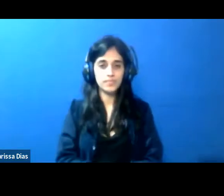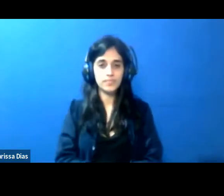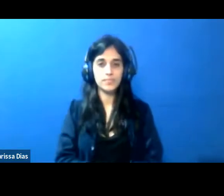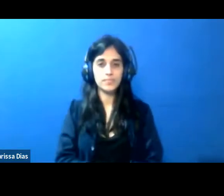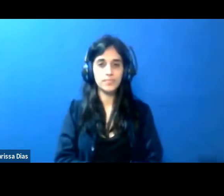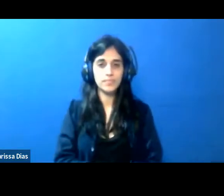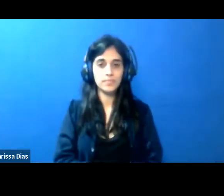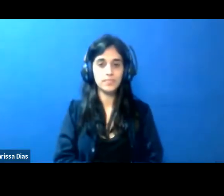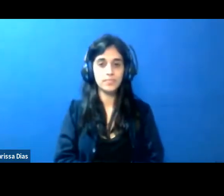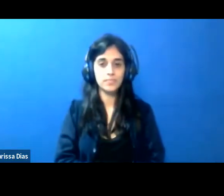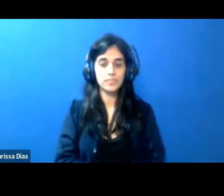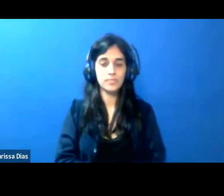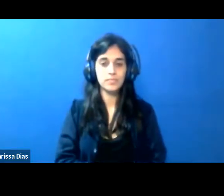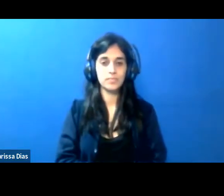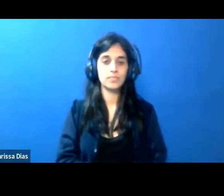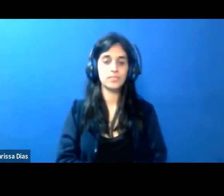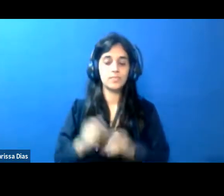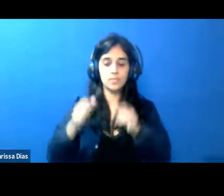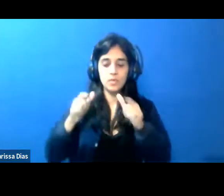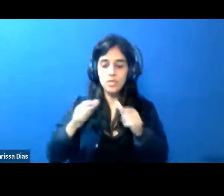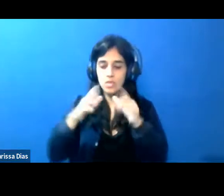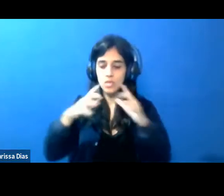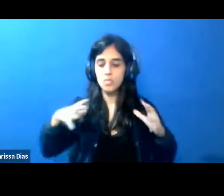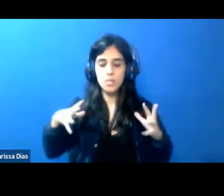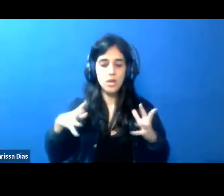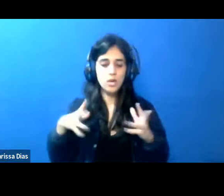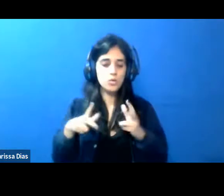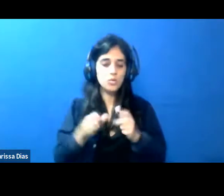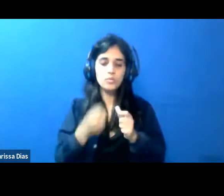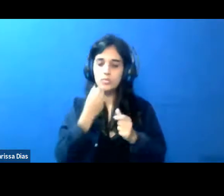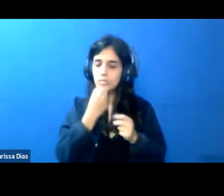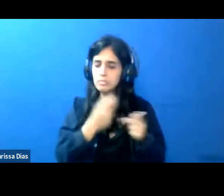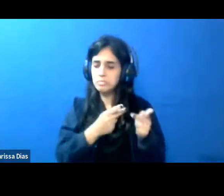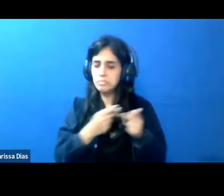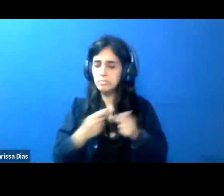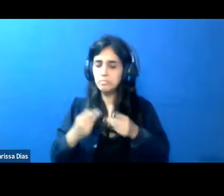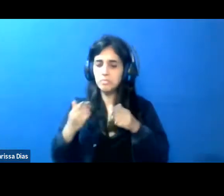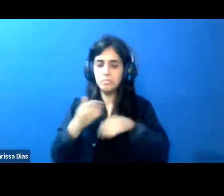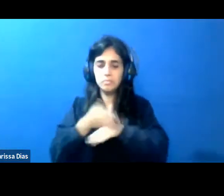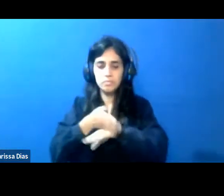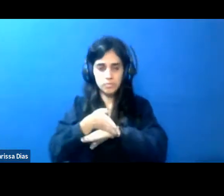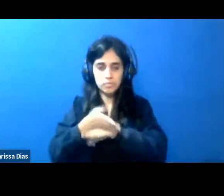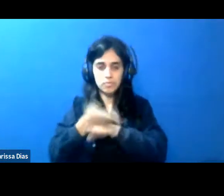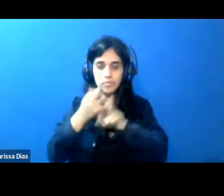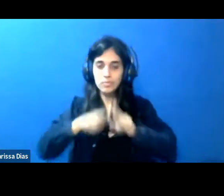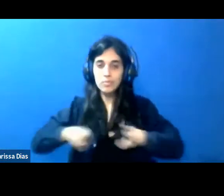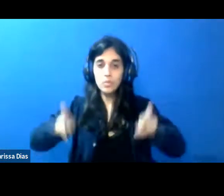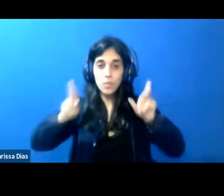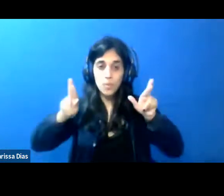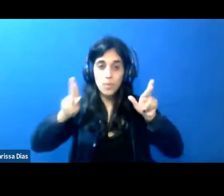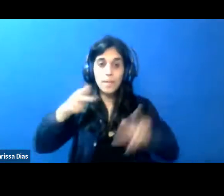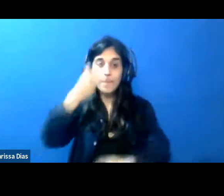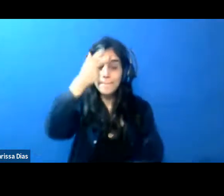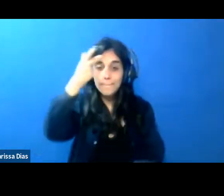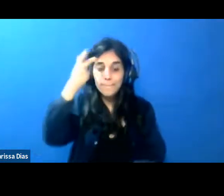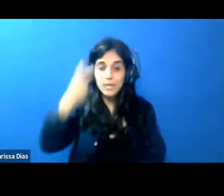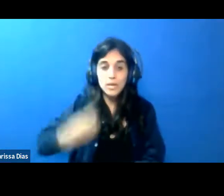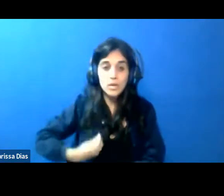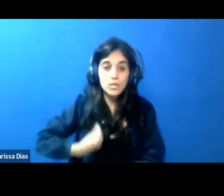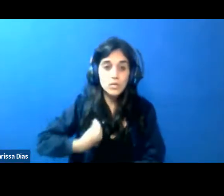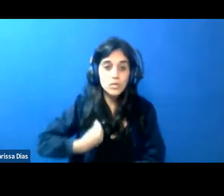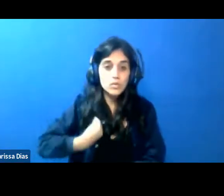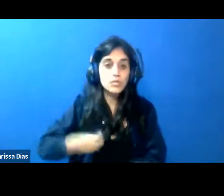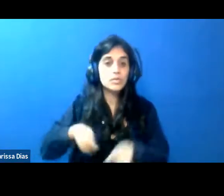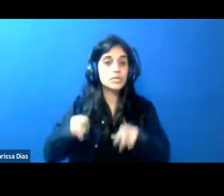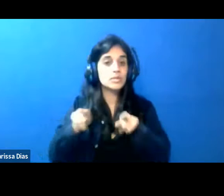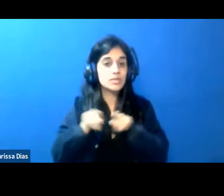para todas, para todos e para todes, e a gente espera que as pessoas que estão aqui e que logo vão